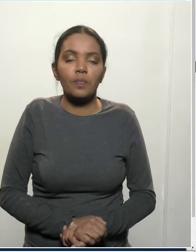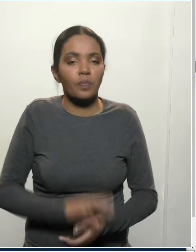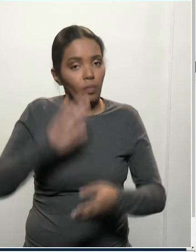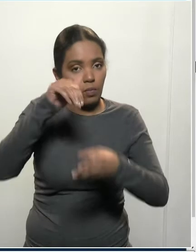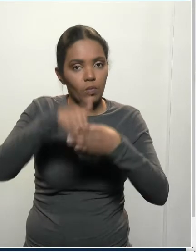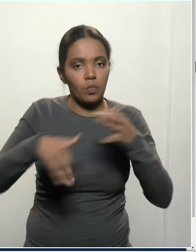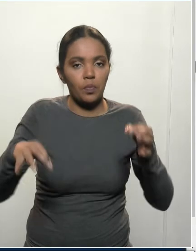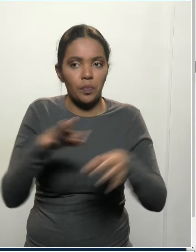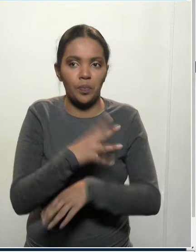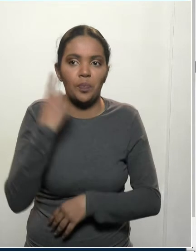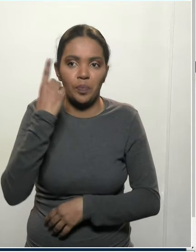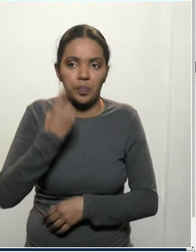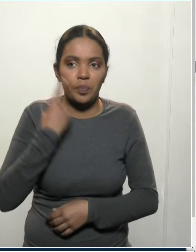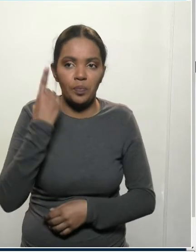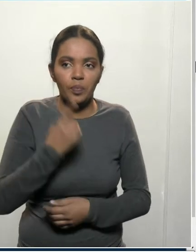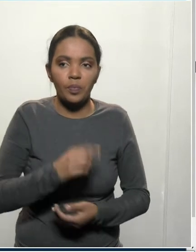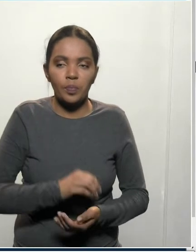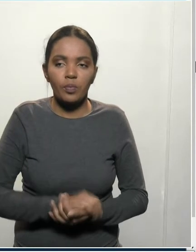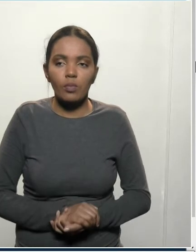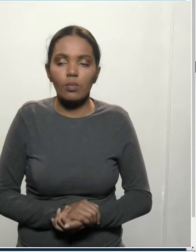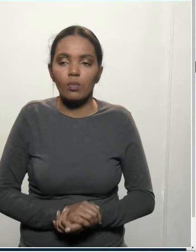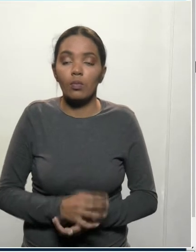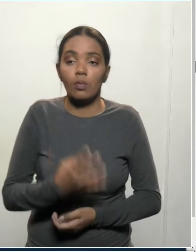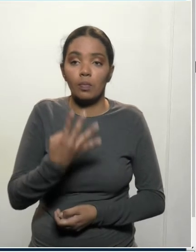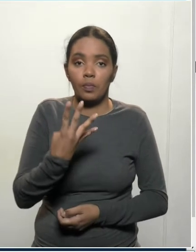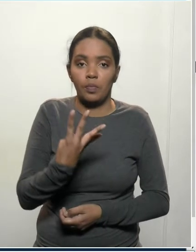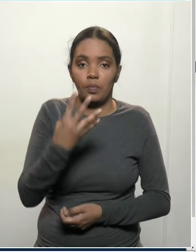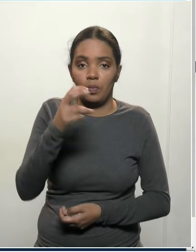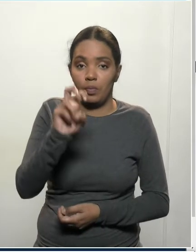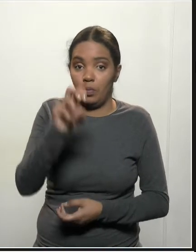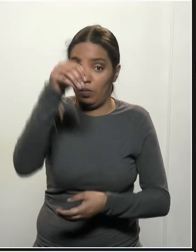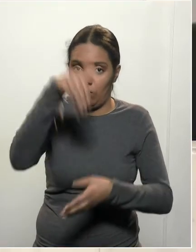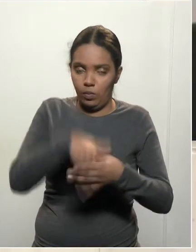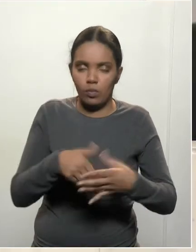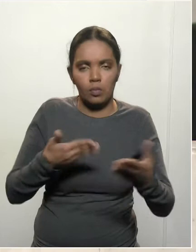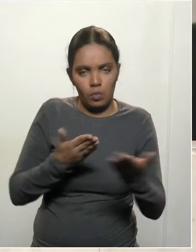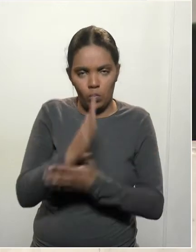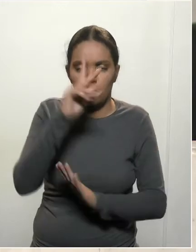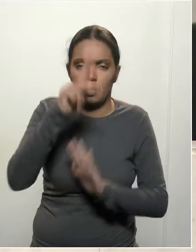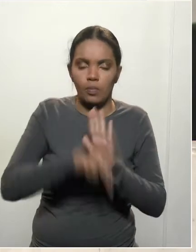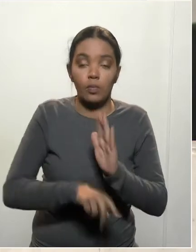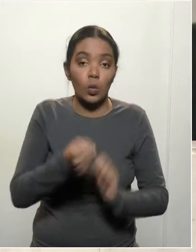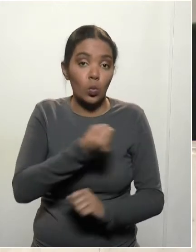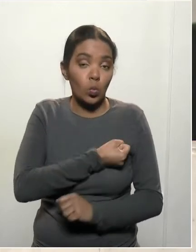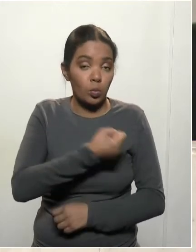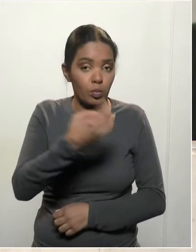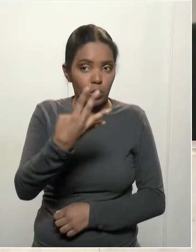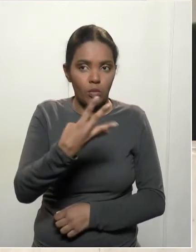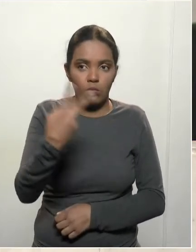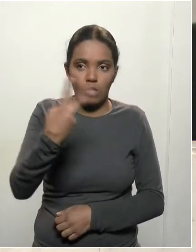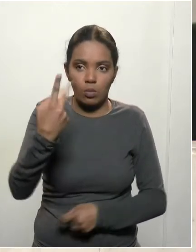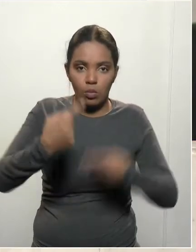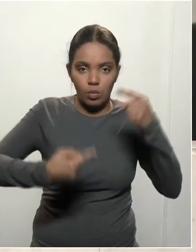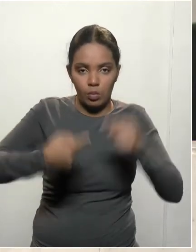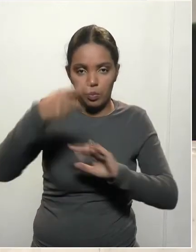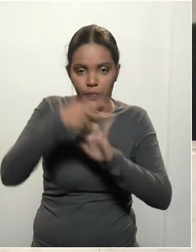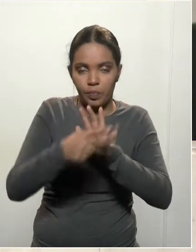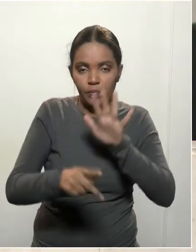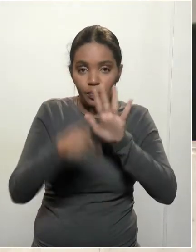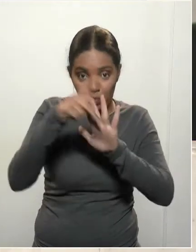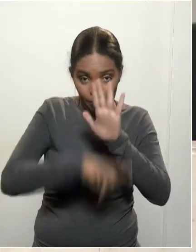Votação encerrada, senhores deputados. 45 votos. Está aprovado o projeto, item número 4. Segunda discussão do projeto de